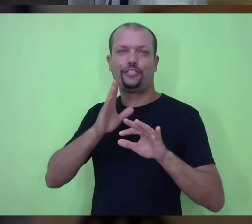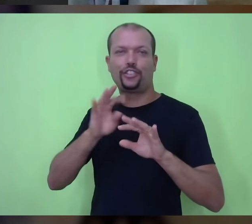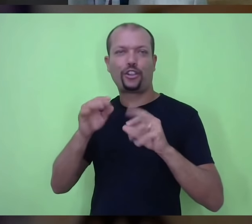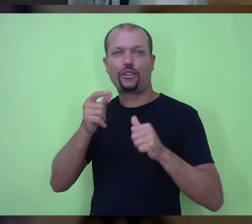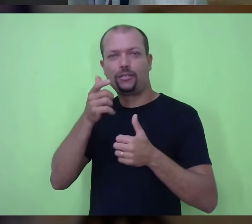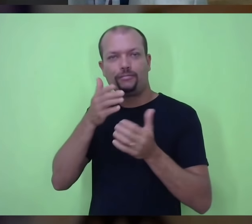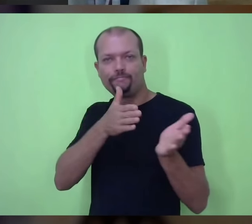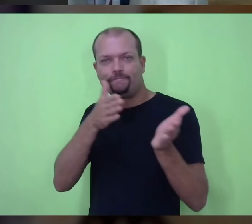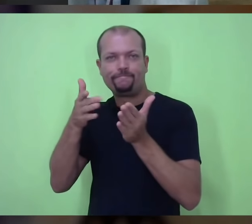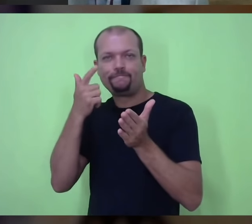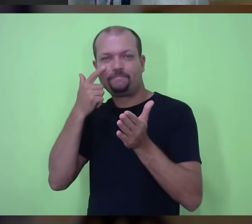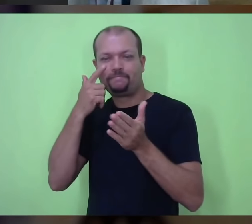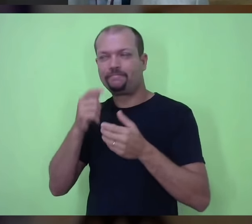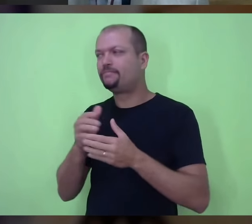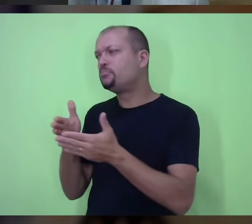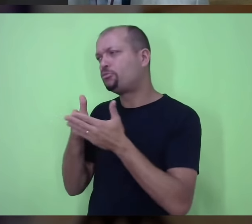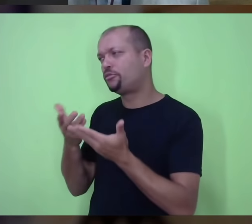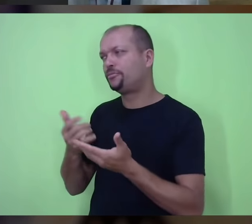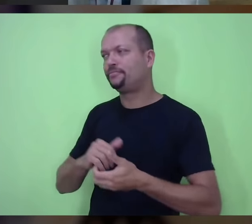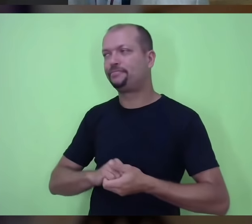que aqui nos acompanharam. Por gentileza.